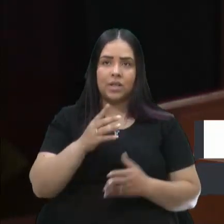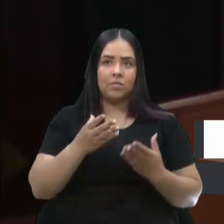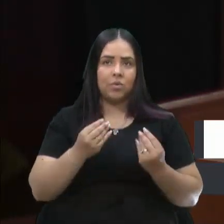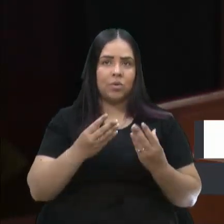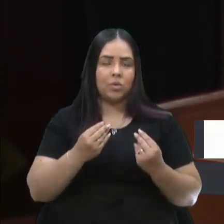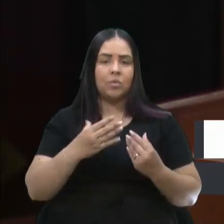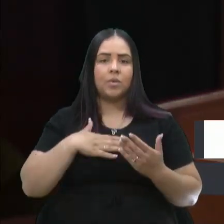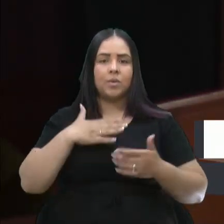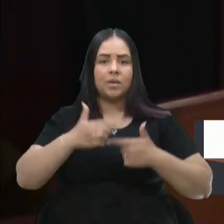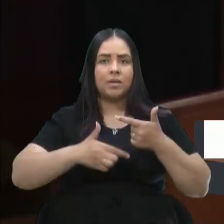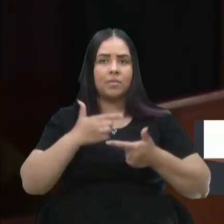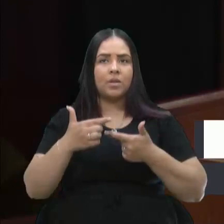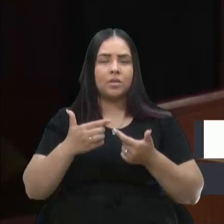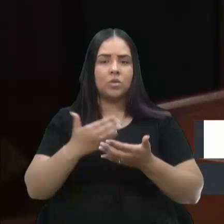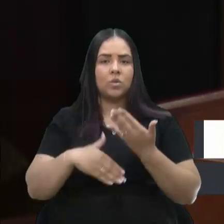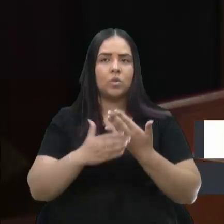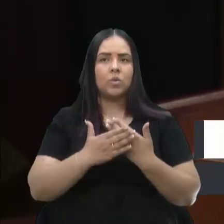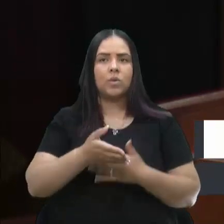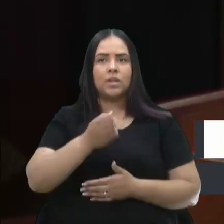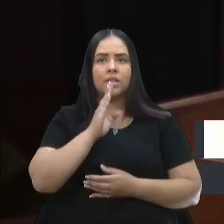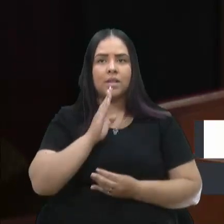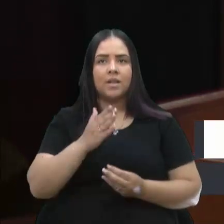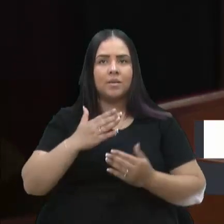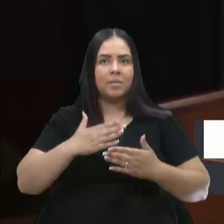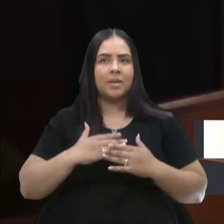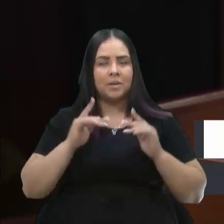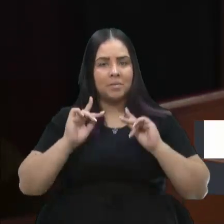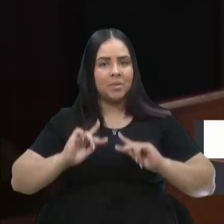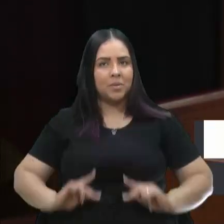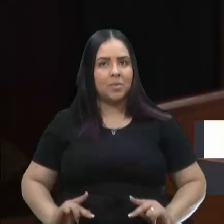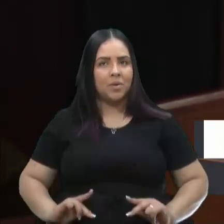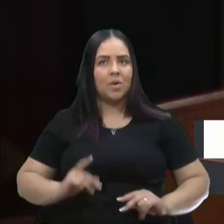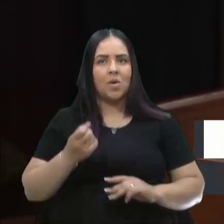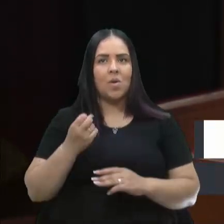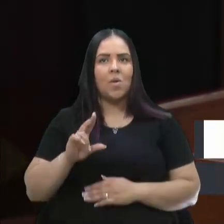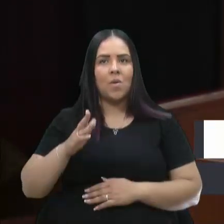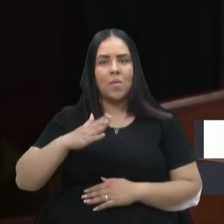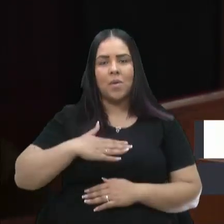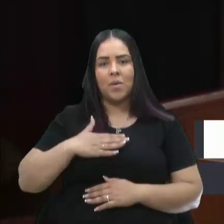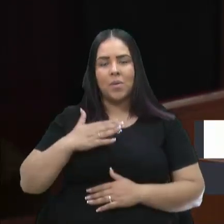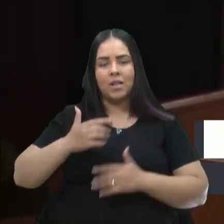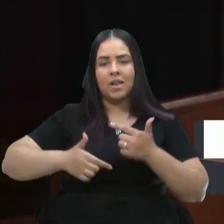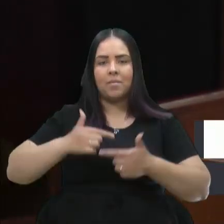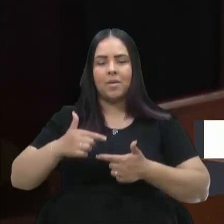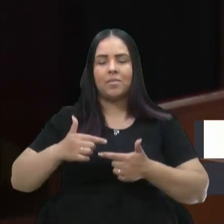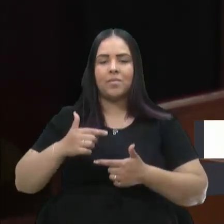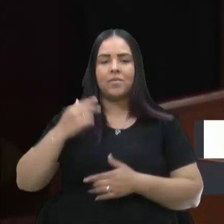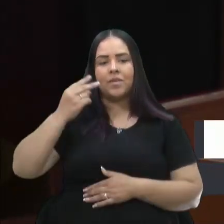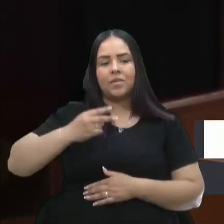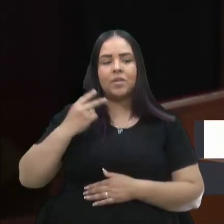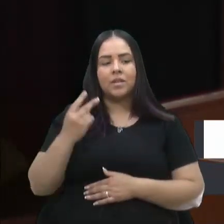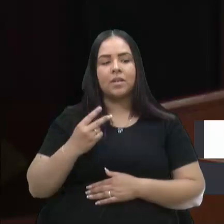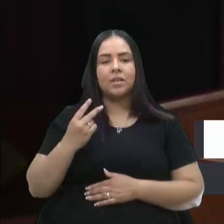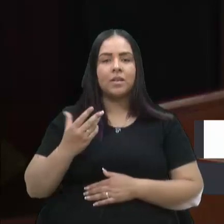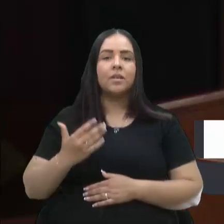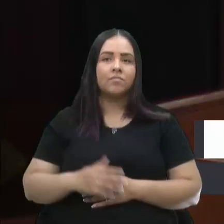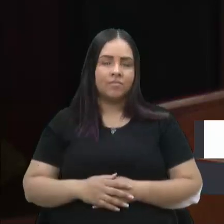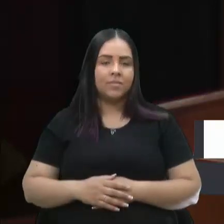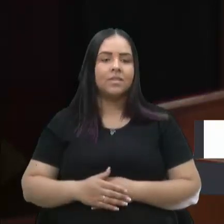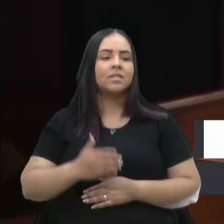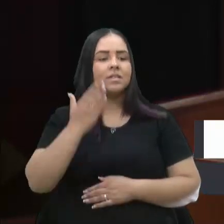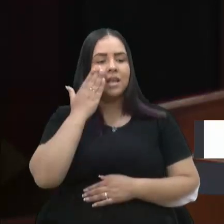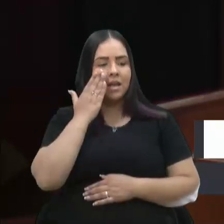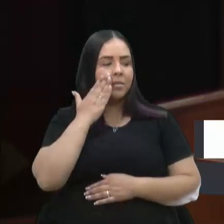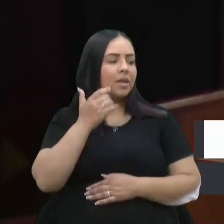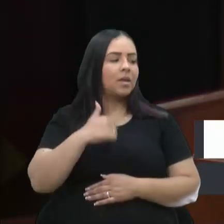no meu mandato, e quem conhece a mim como pessoa, ou mesmo o meu trabalho aqui como vereadora, como parlamentar, sabe que eu